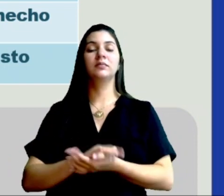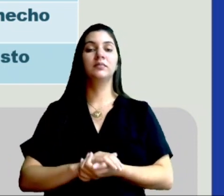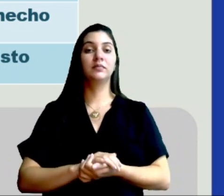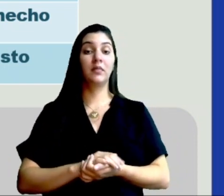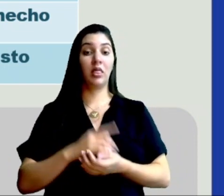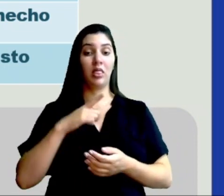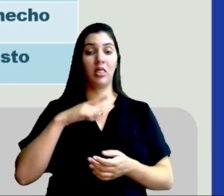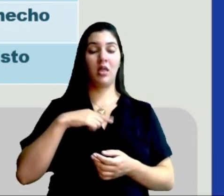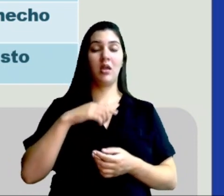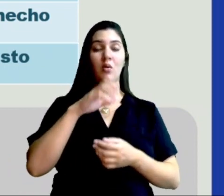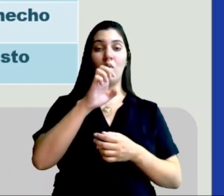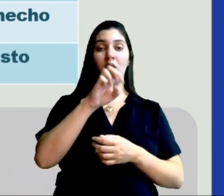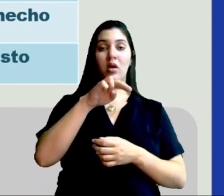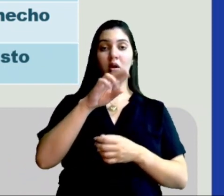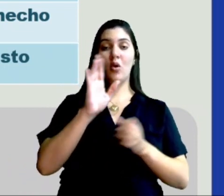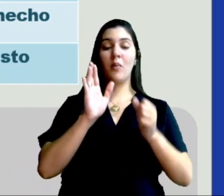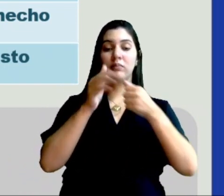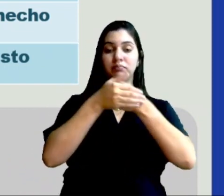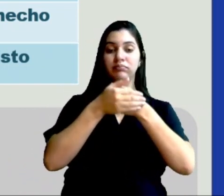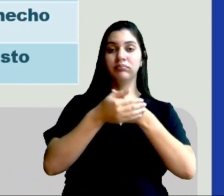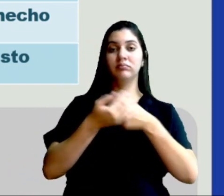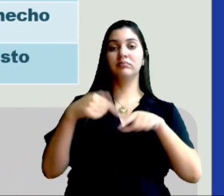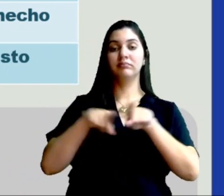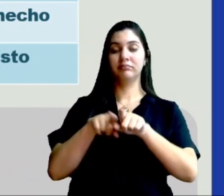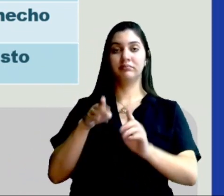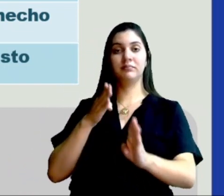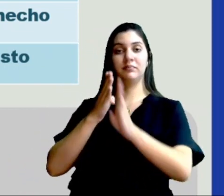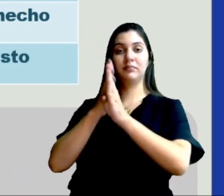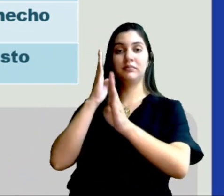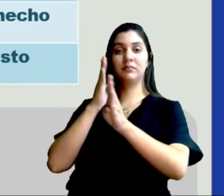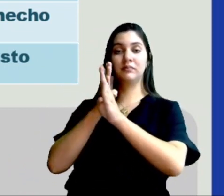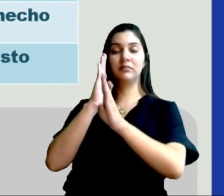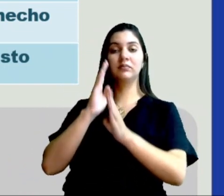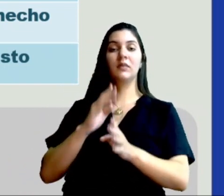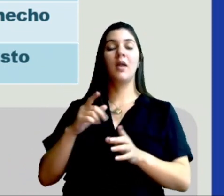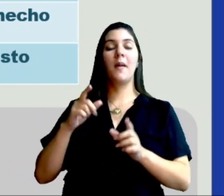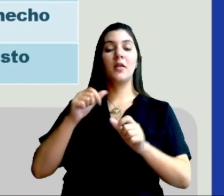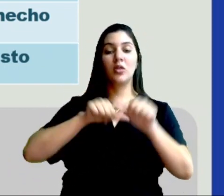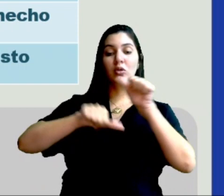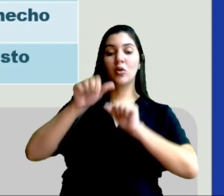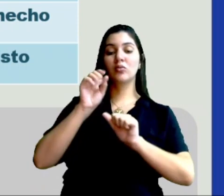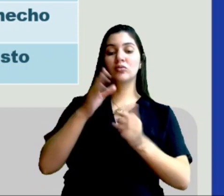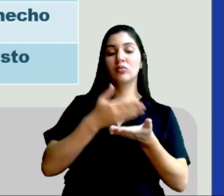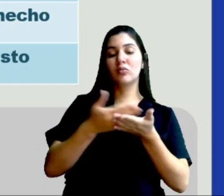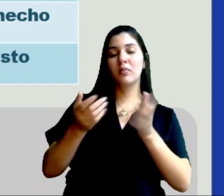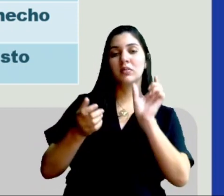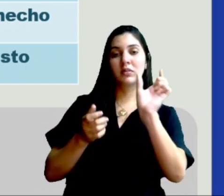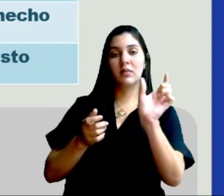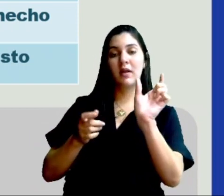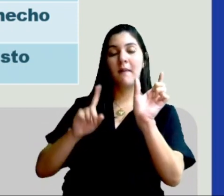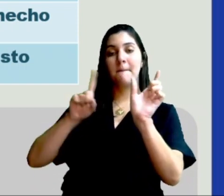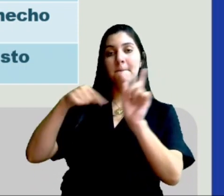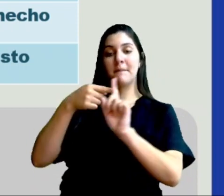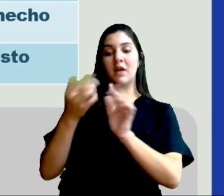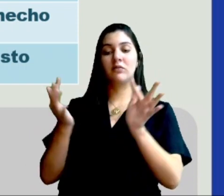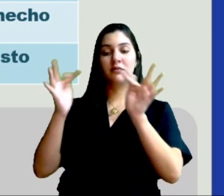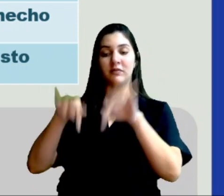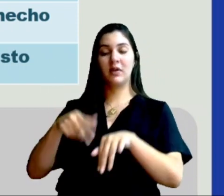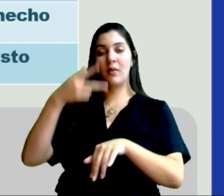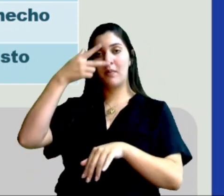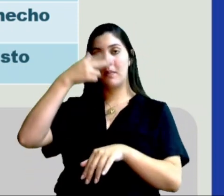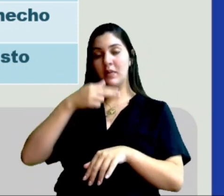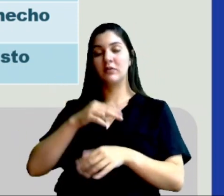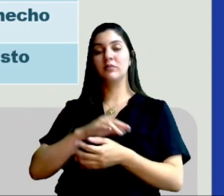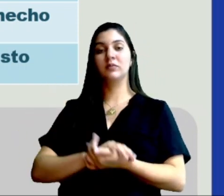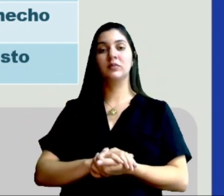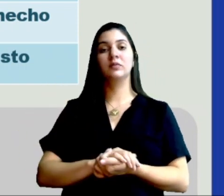e descobrir. Eu mudo o início do verbo, mas o final ele é o mesmo. E se eu tivesse a palavra